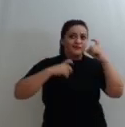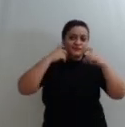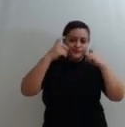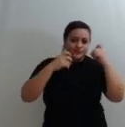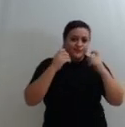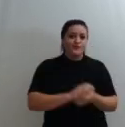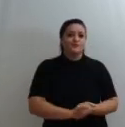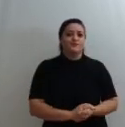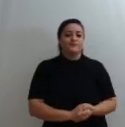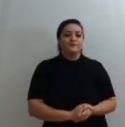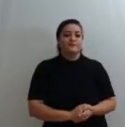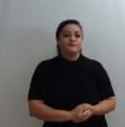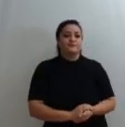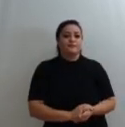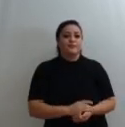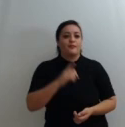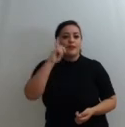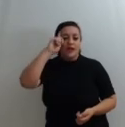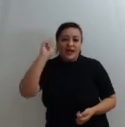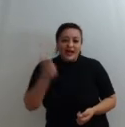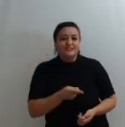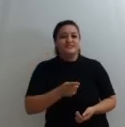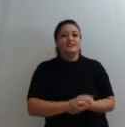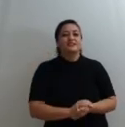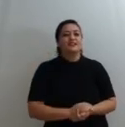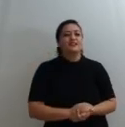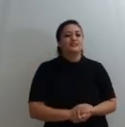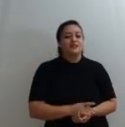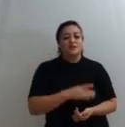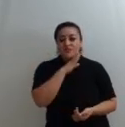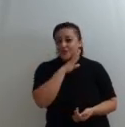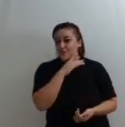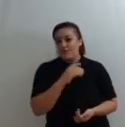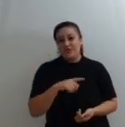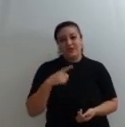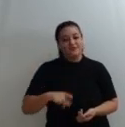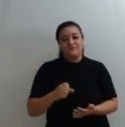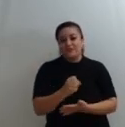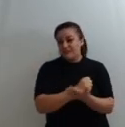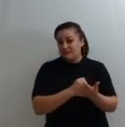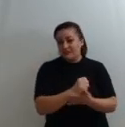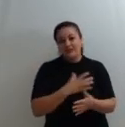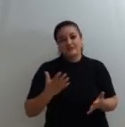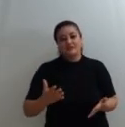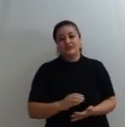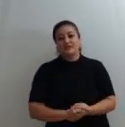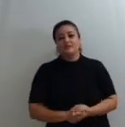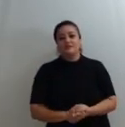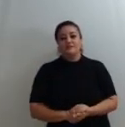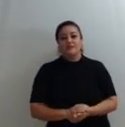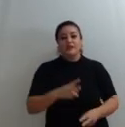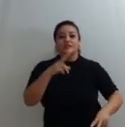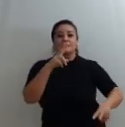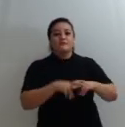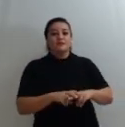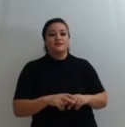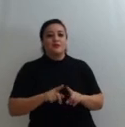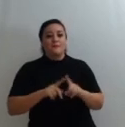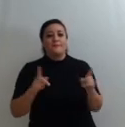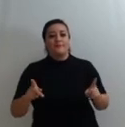sentença realmente é muito precária na fundamentação da prisão, mas me pareceu que ela